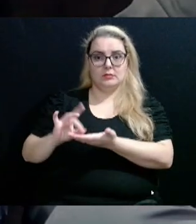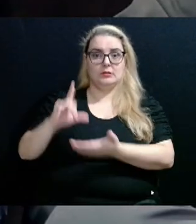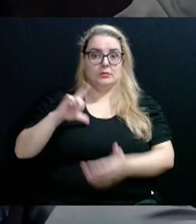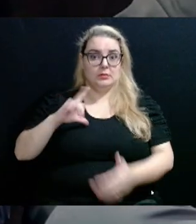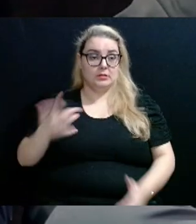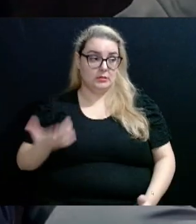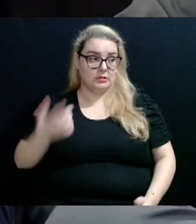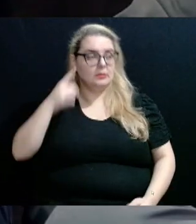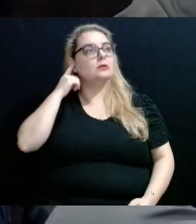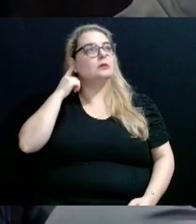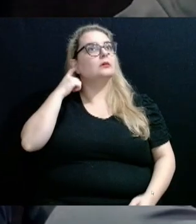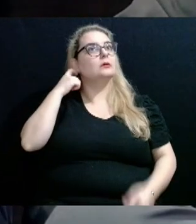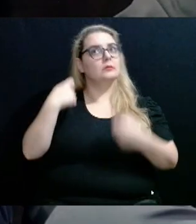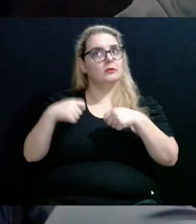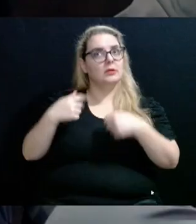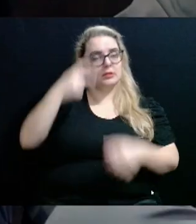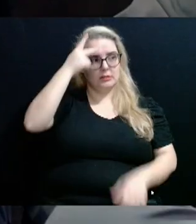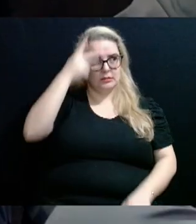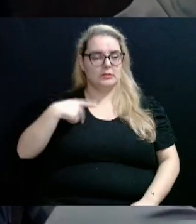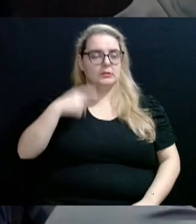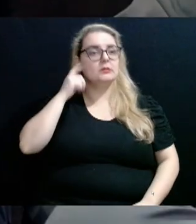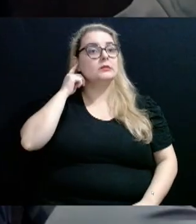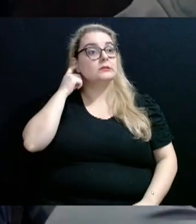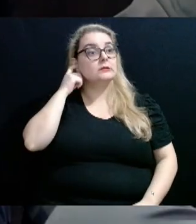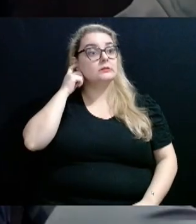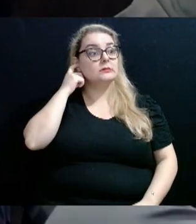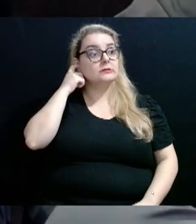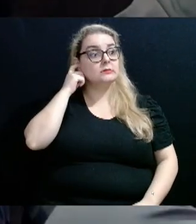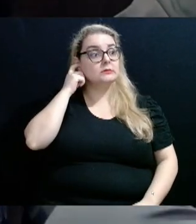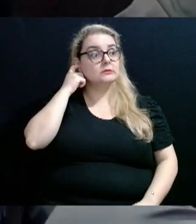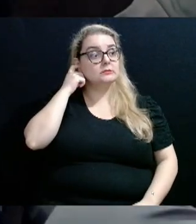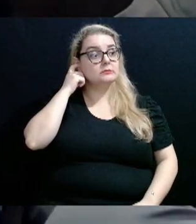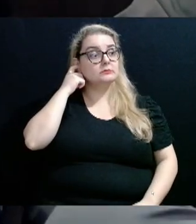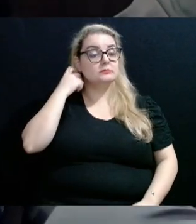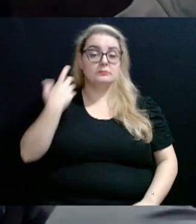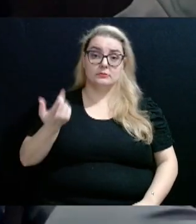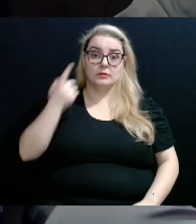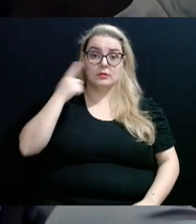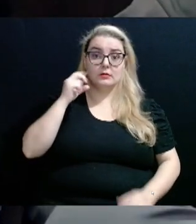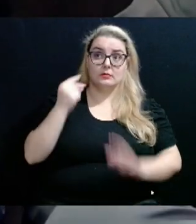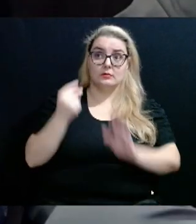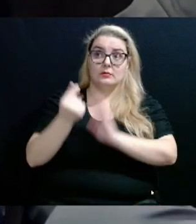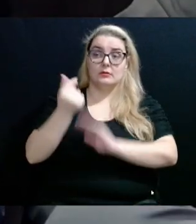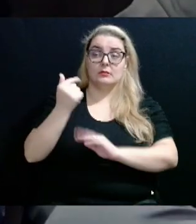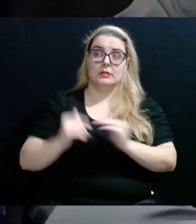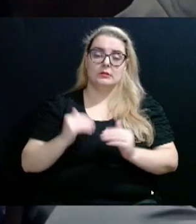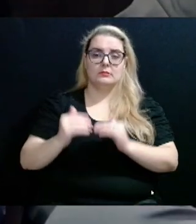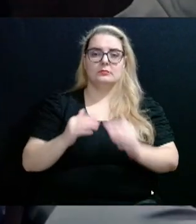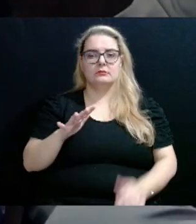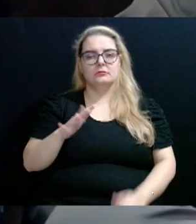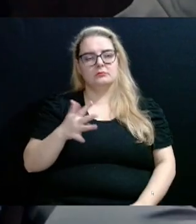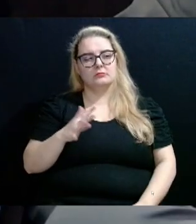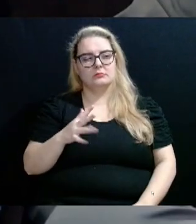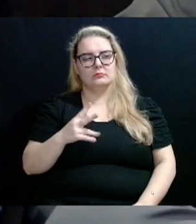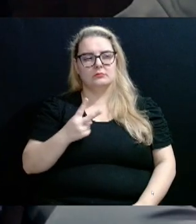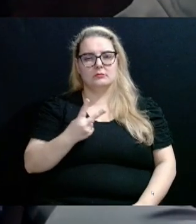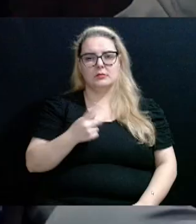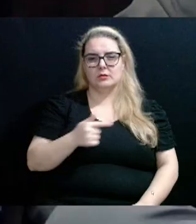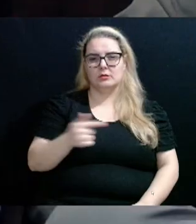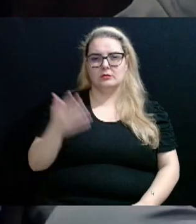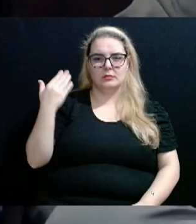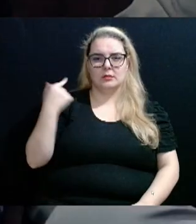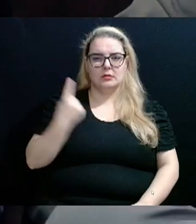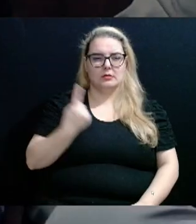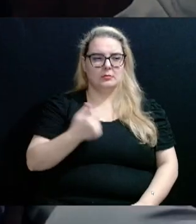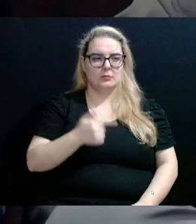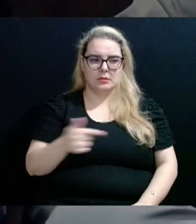Então, essa ideia foi desenvolvendo há umas 2 semanas atrás, uma semana atrás, quando eu